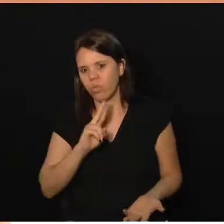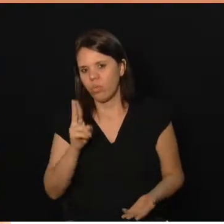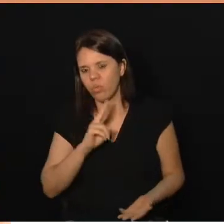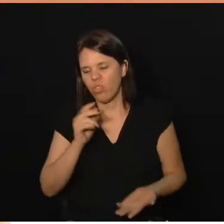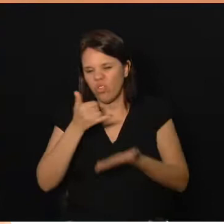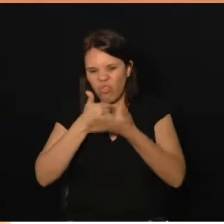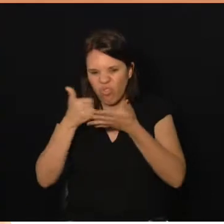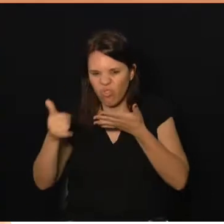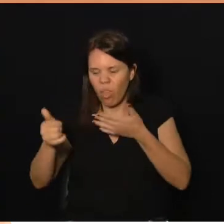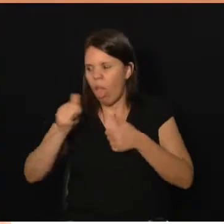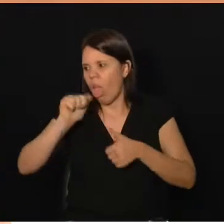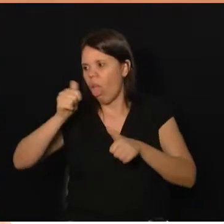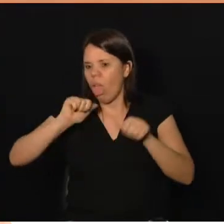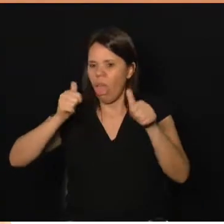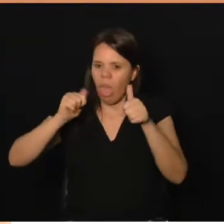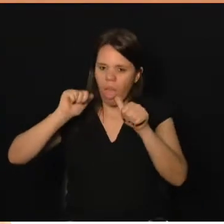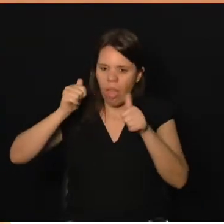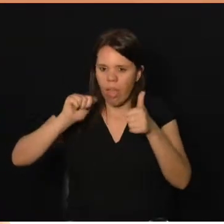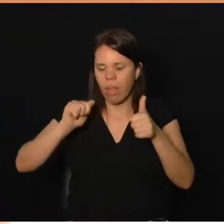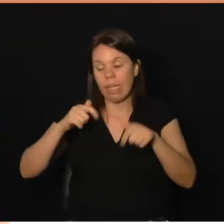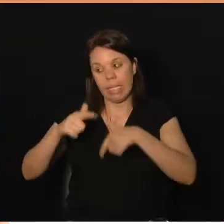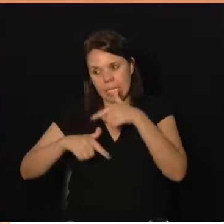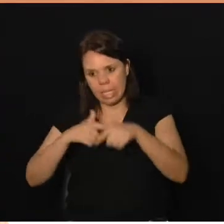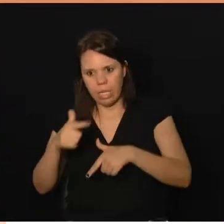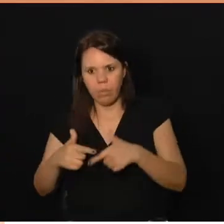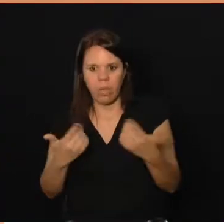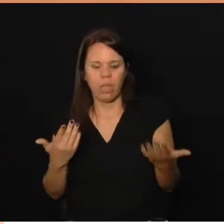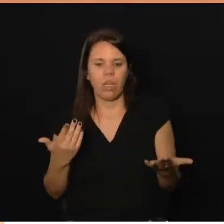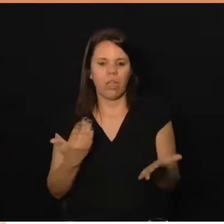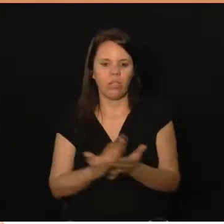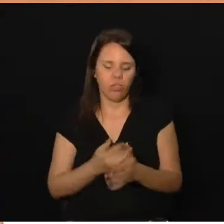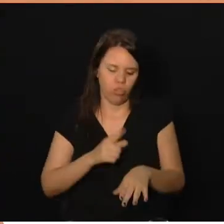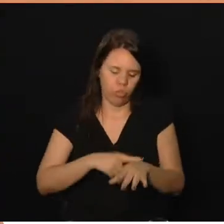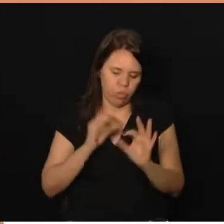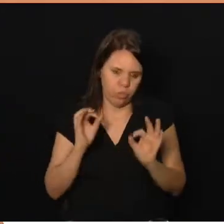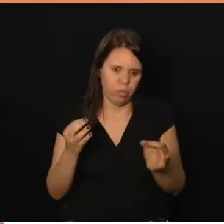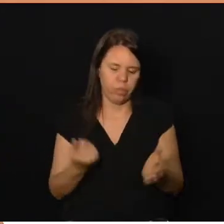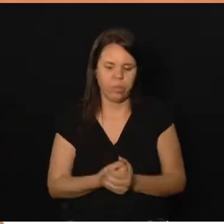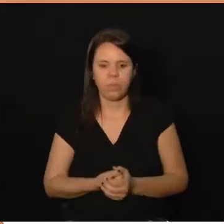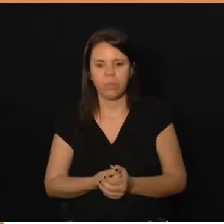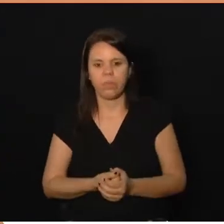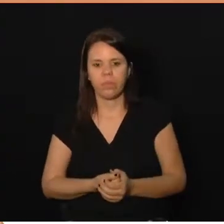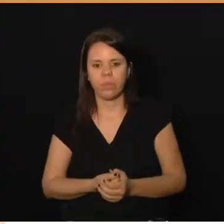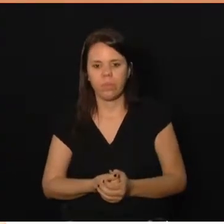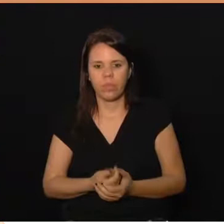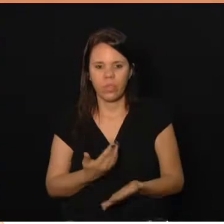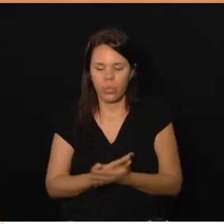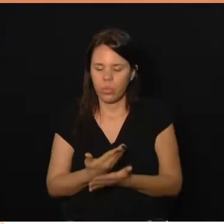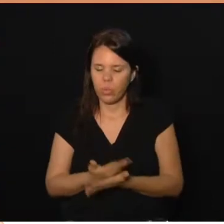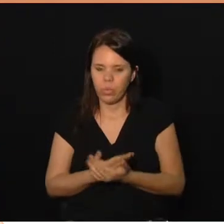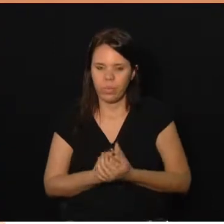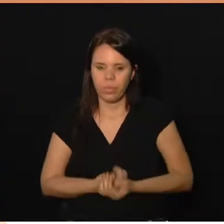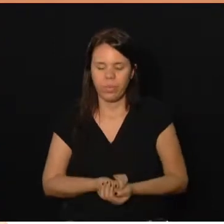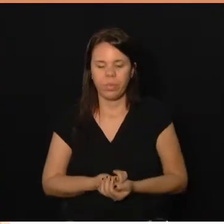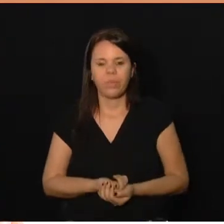cocaína, bebe todo dia, mas ele trabalha, ele cumpre os seus horários, ele estuda, né, e não